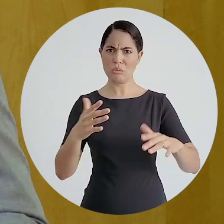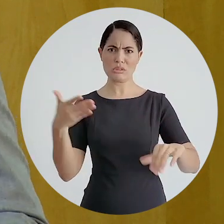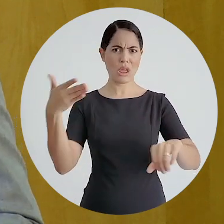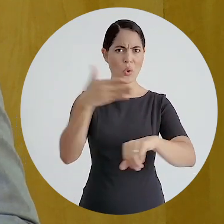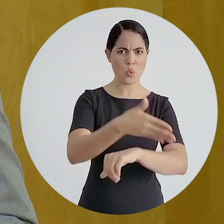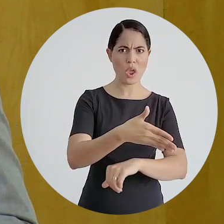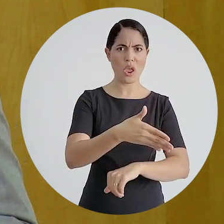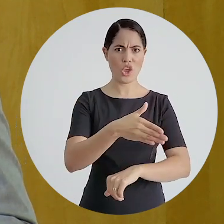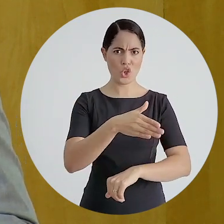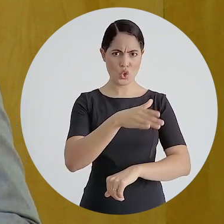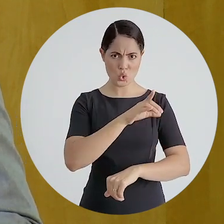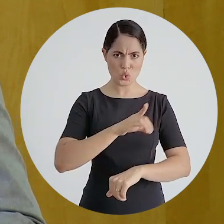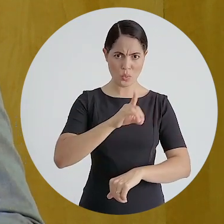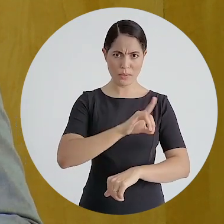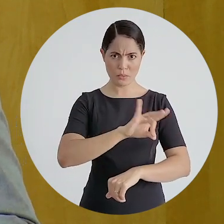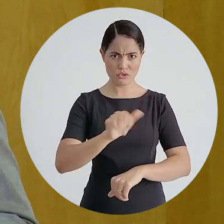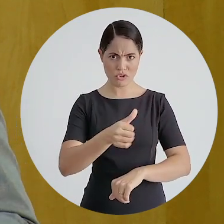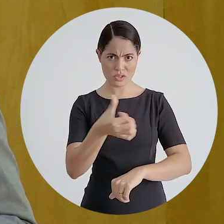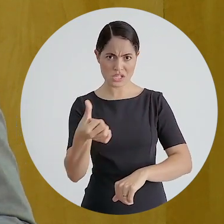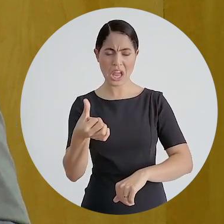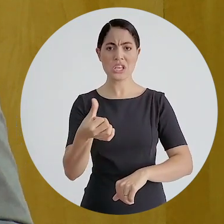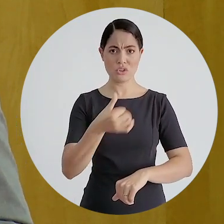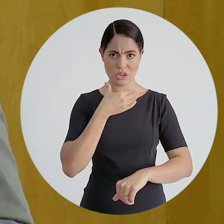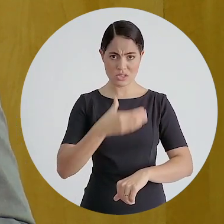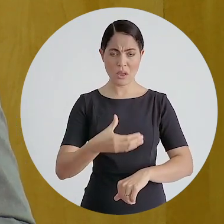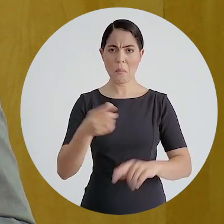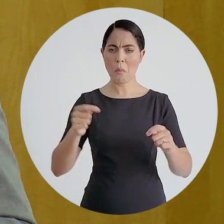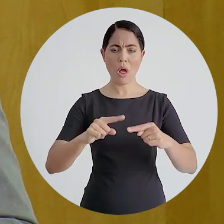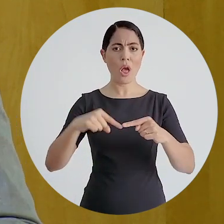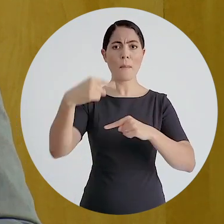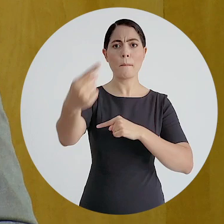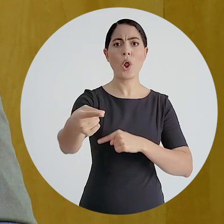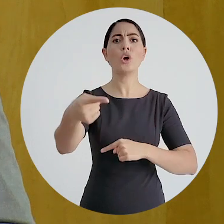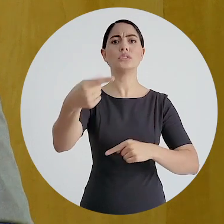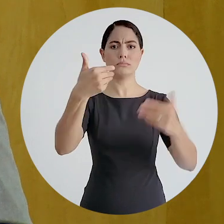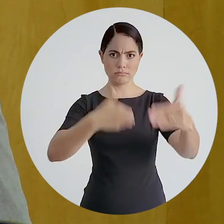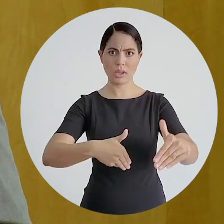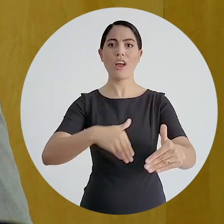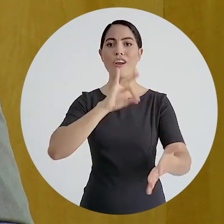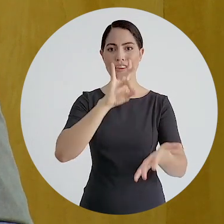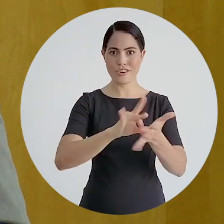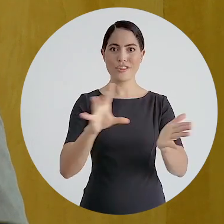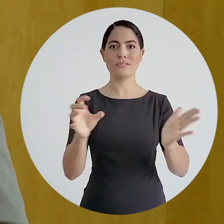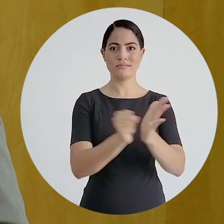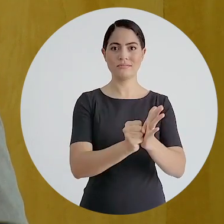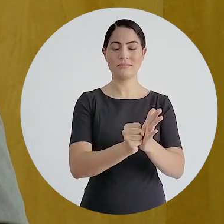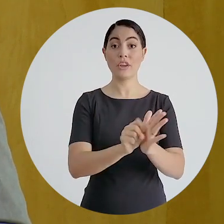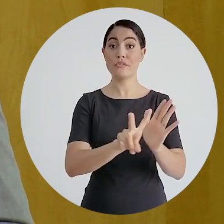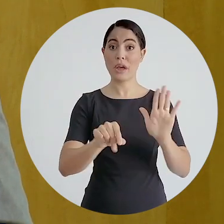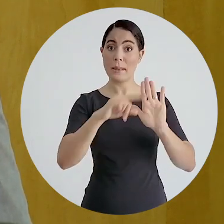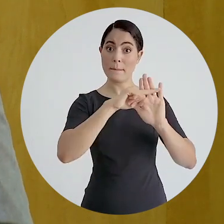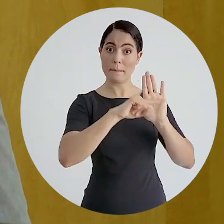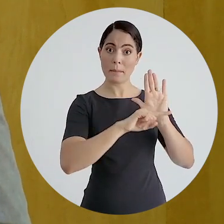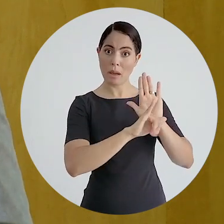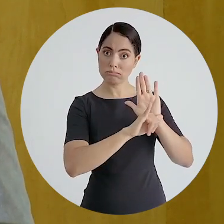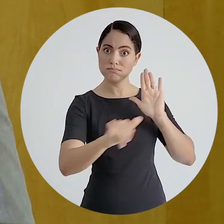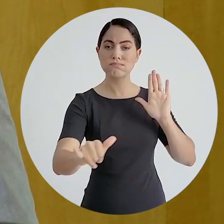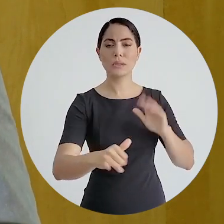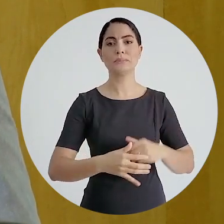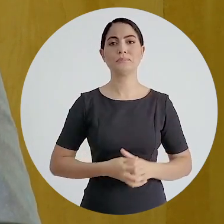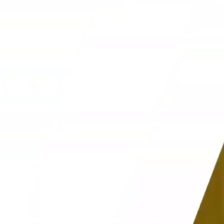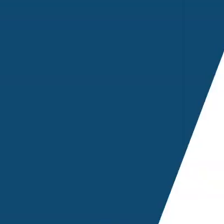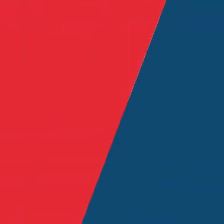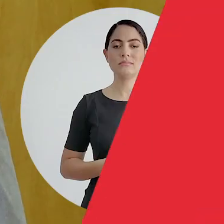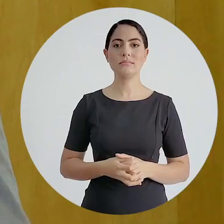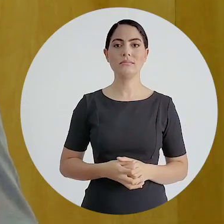não fazer no fim de semana estão automaticamente inscritos no próximo exame. O cronograma ainda será